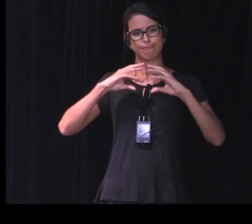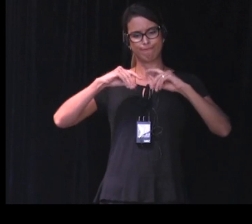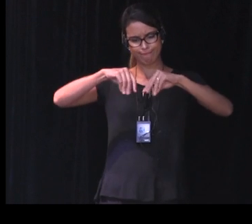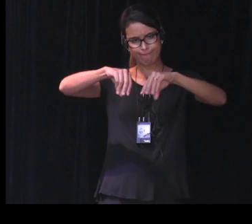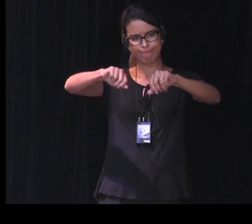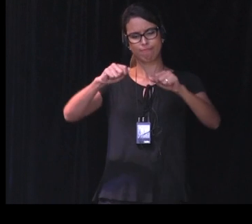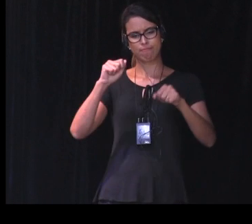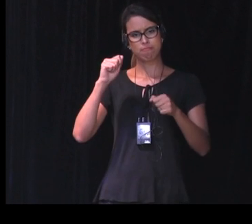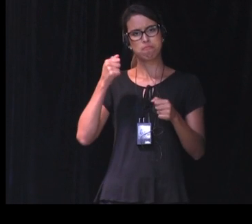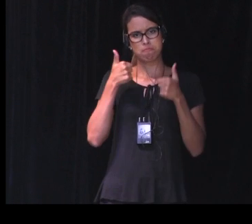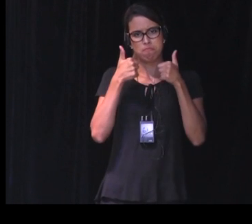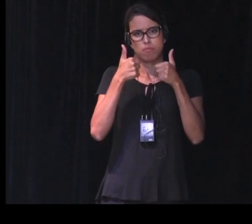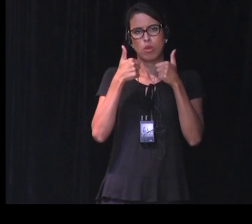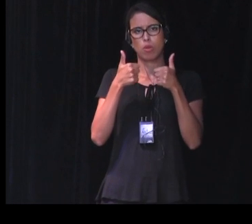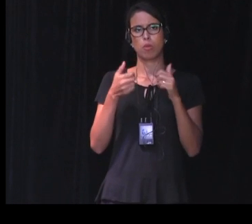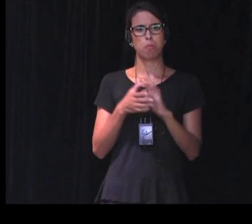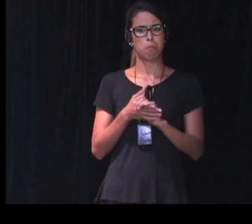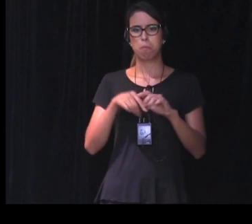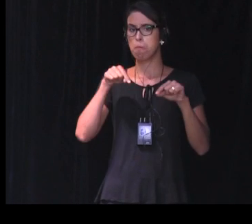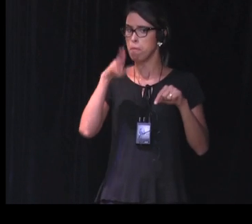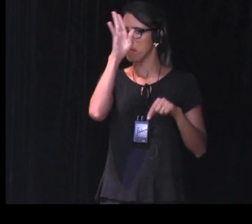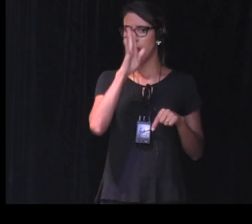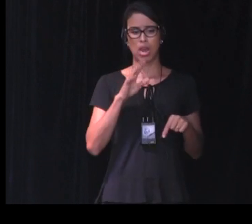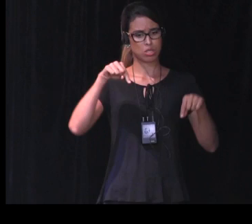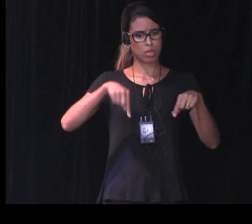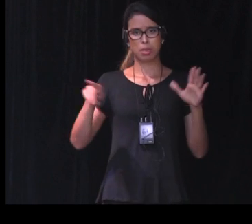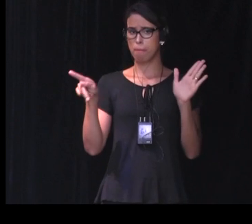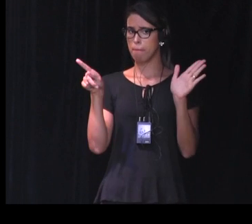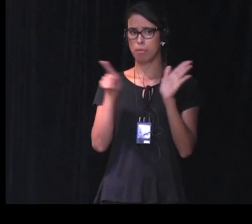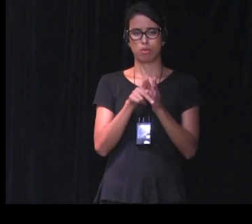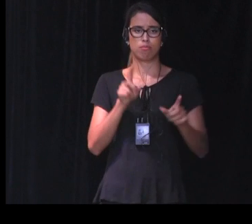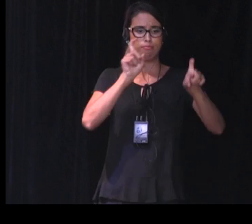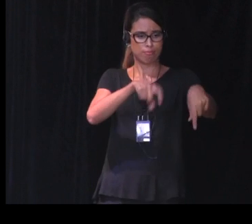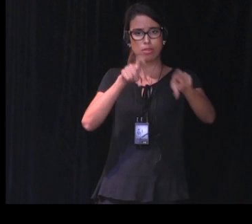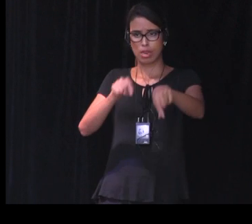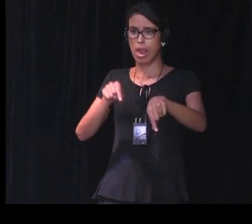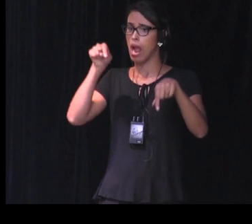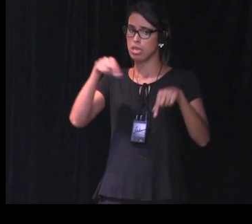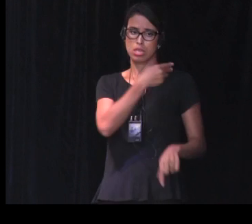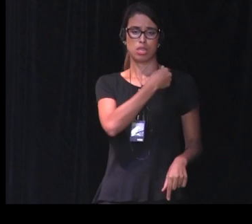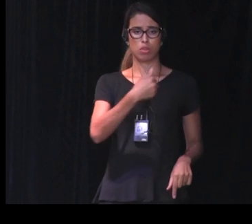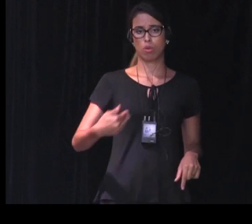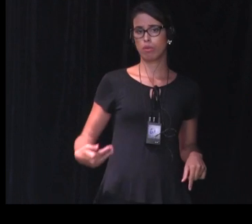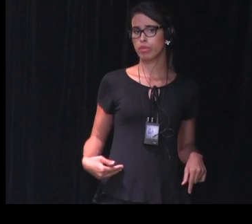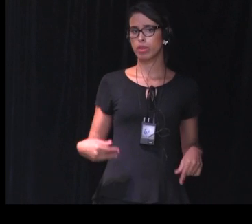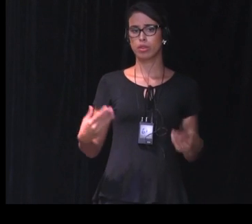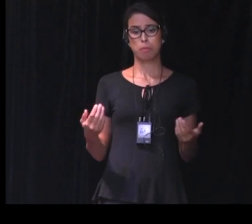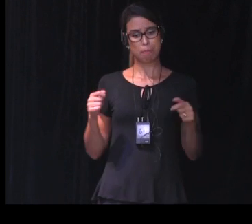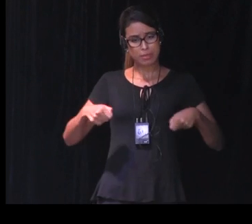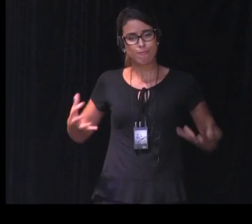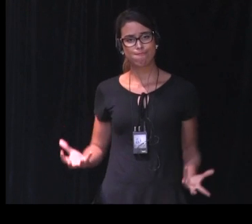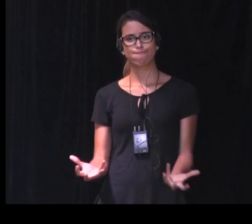profundidade dos solos e a qualidade dos solos podem fazer de vocês um país agrícola. E vocês, como